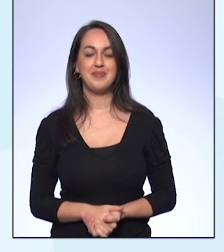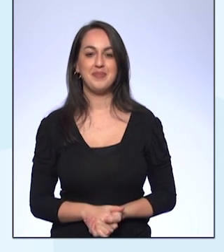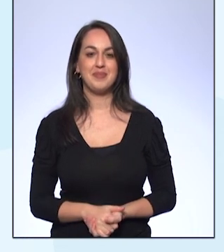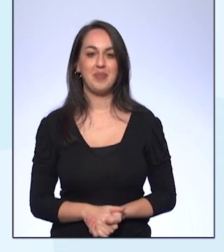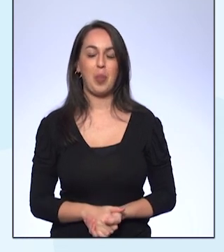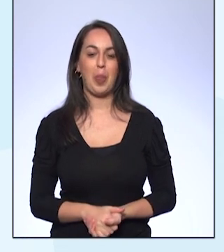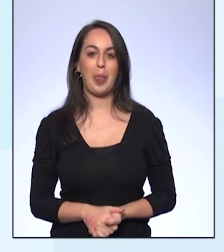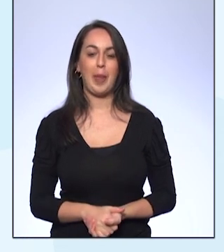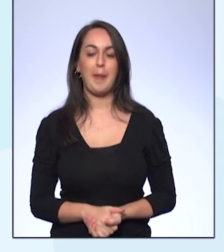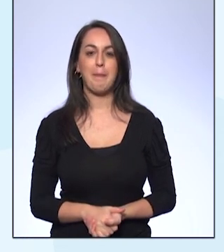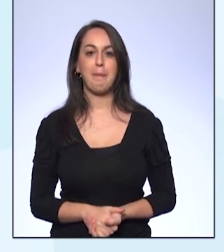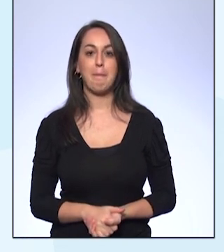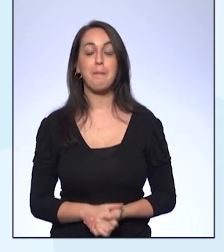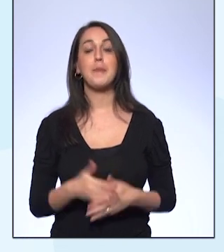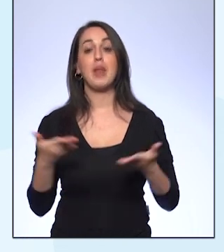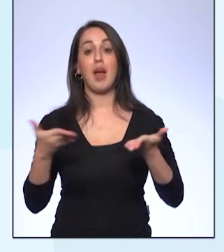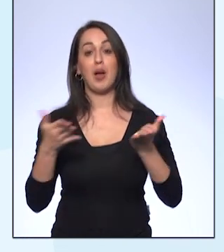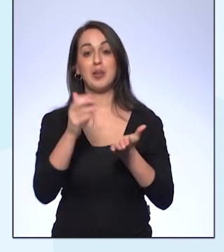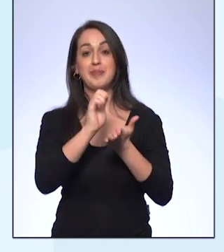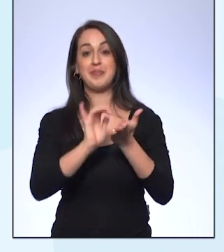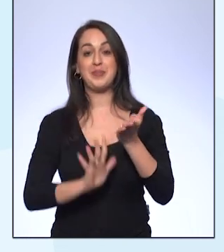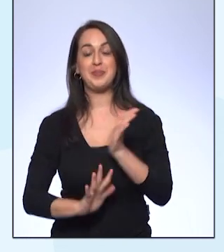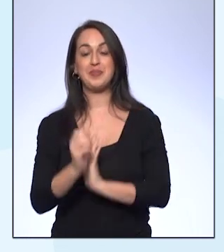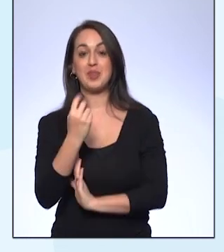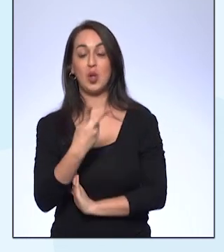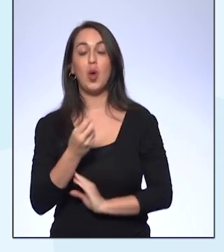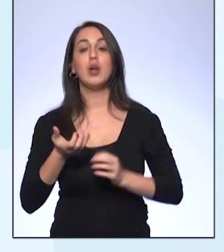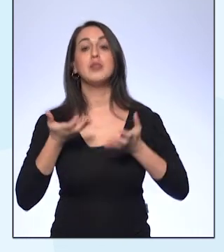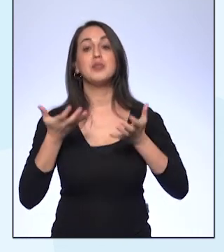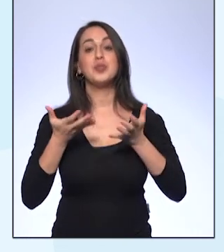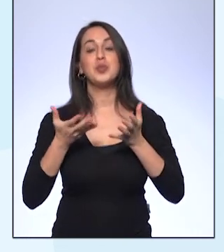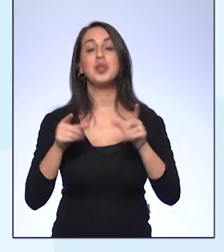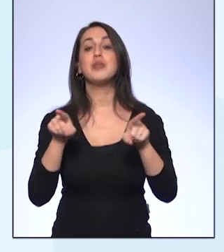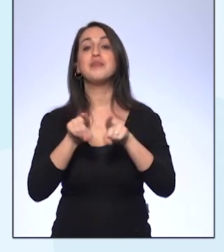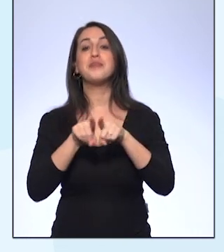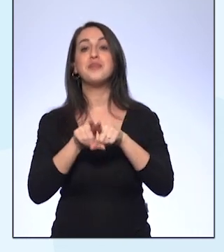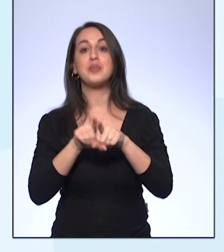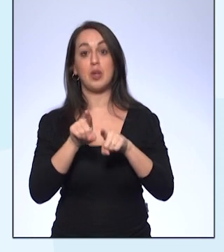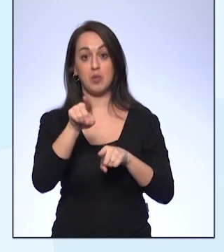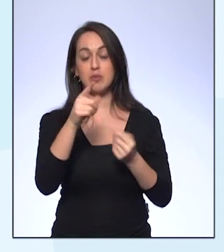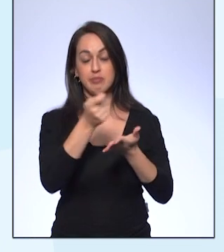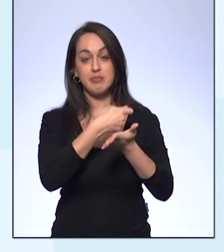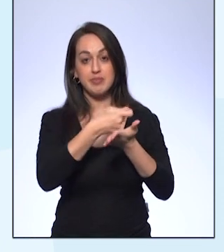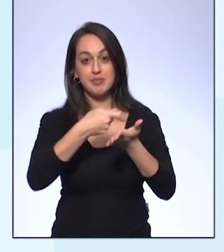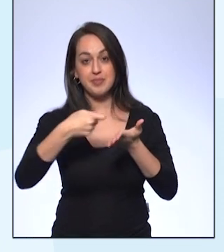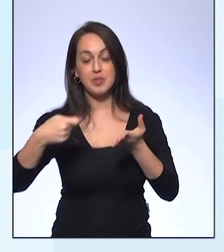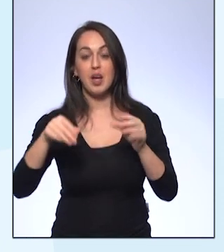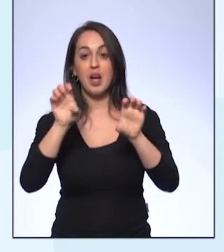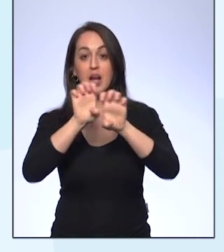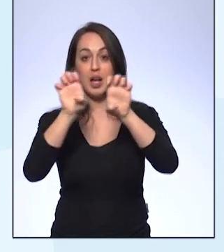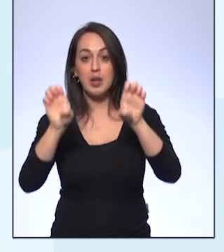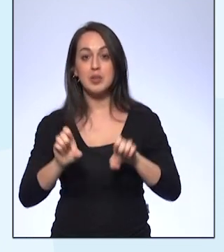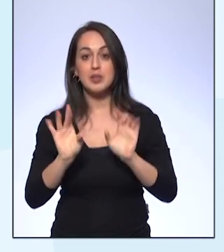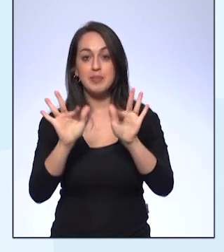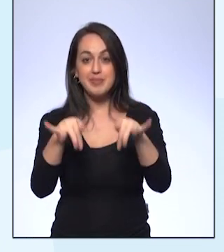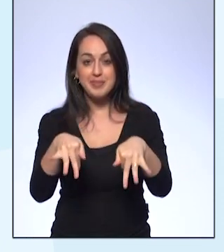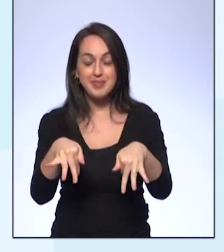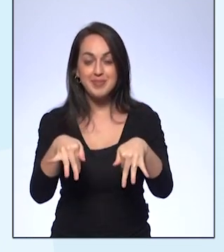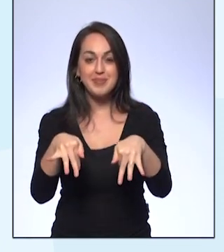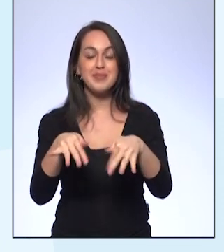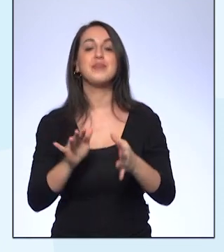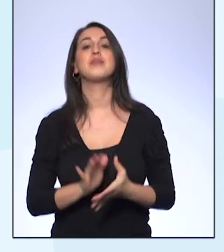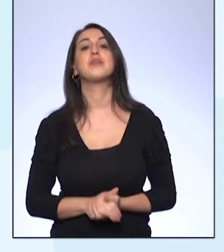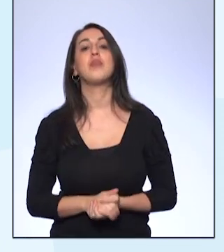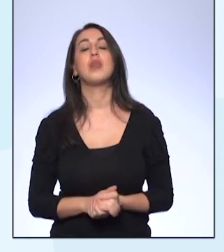Ótimo. Agora, na atividade 2, eu quero também que você escreva a equação final